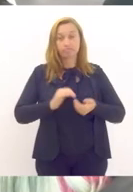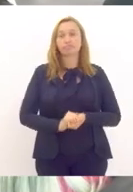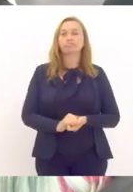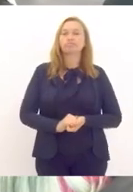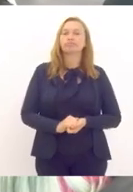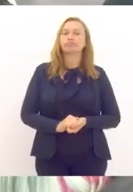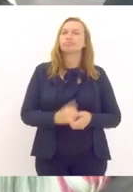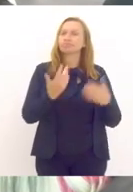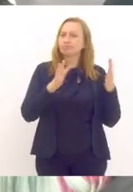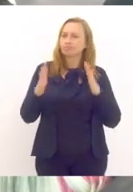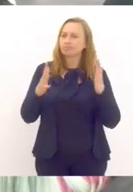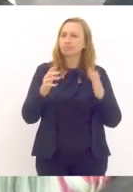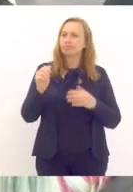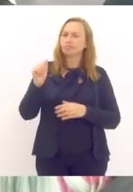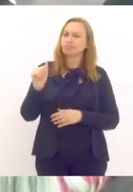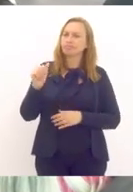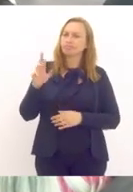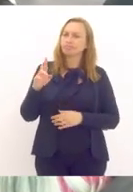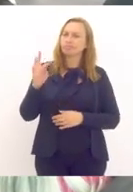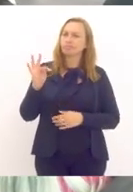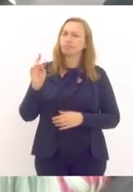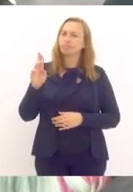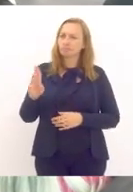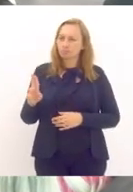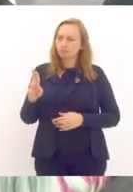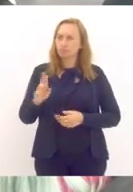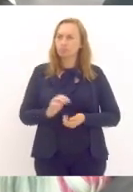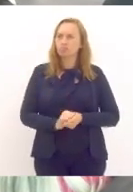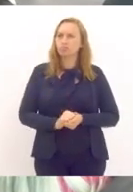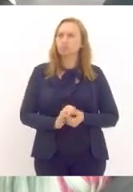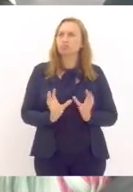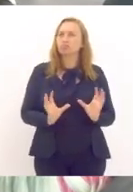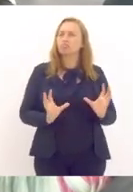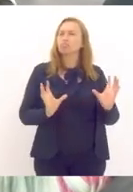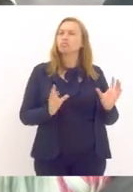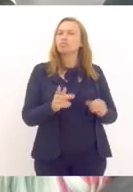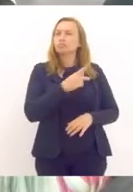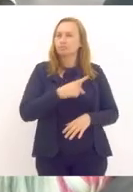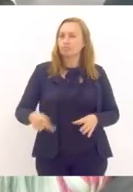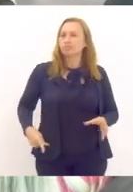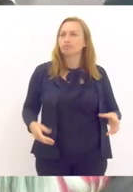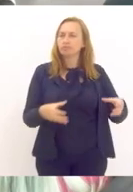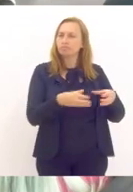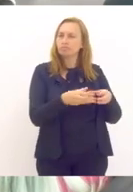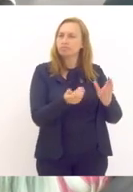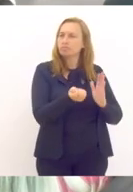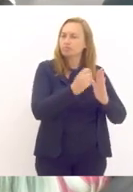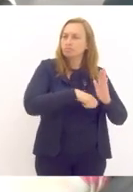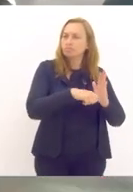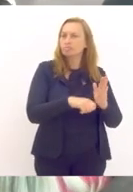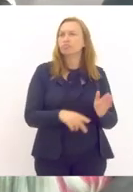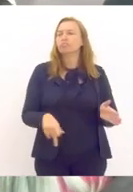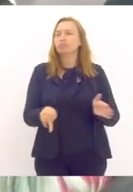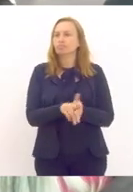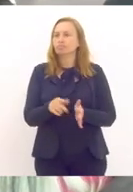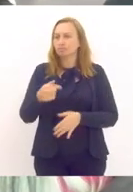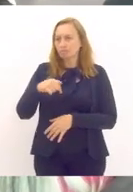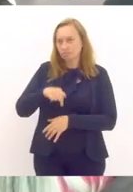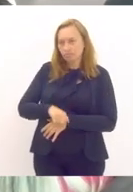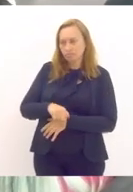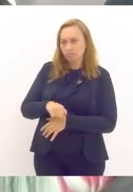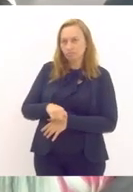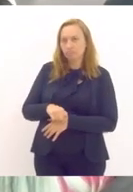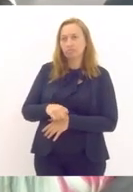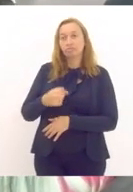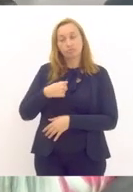o nosso querido Arthur Monteiro, que é presidente da Comissão de Tributação. E é membro também aqui, da mesma forma que eu sou membro lá. Então,